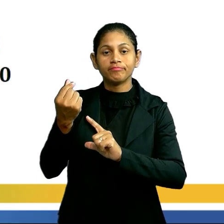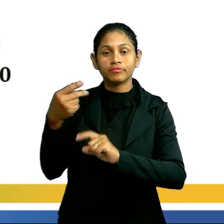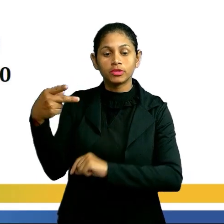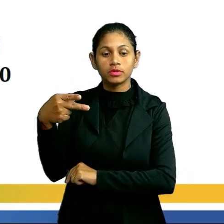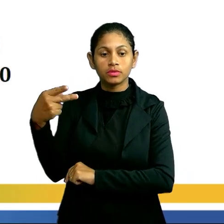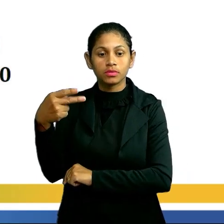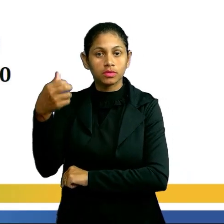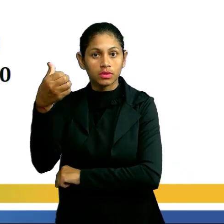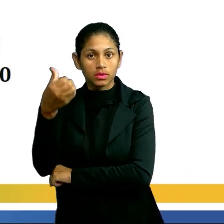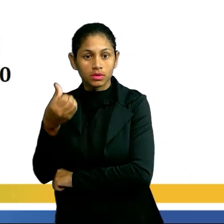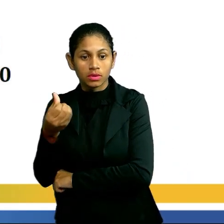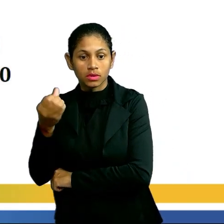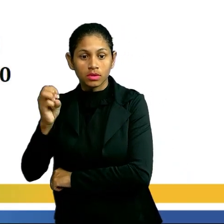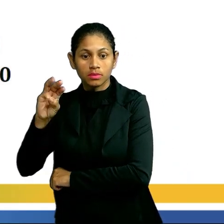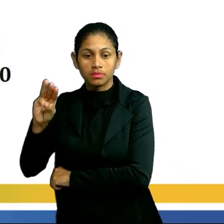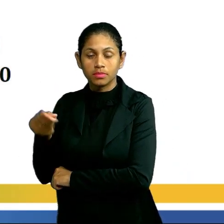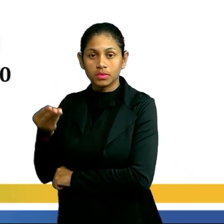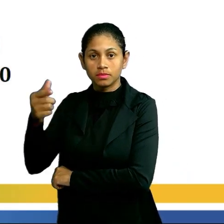igual a R$